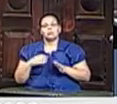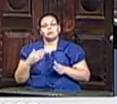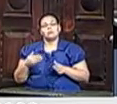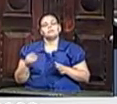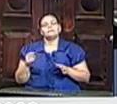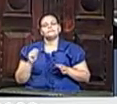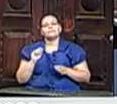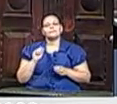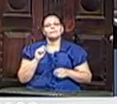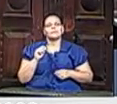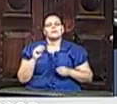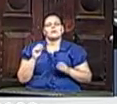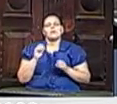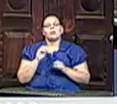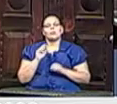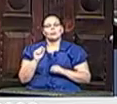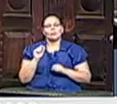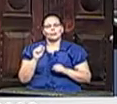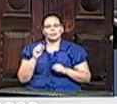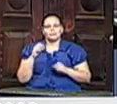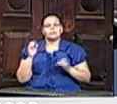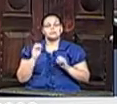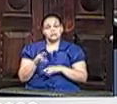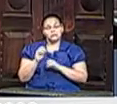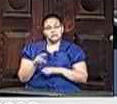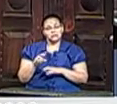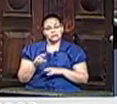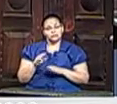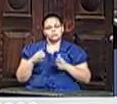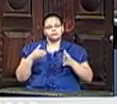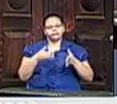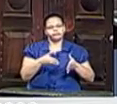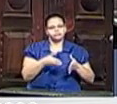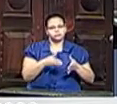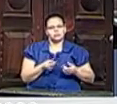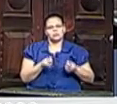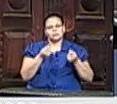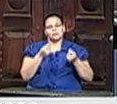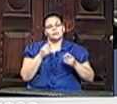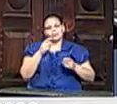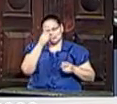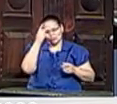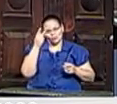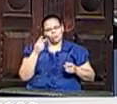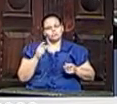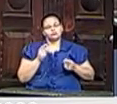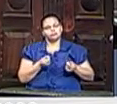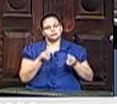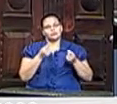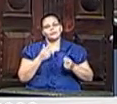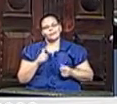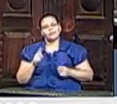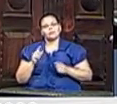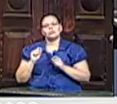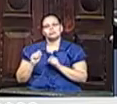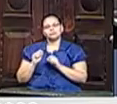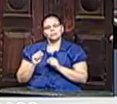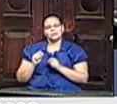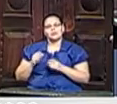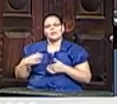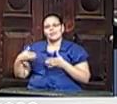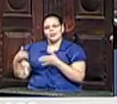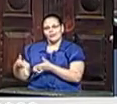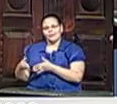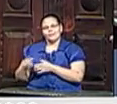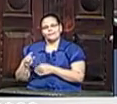concluir. A melhor escolarização possível para os filhos das elites. Em outro ramo, para garantir apenas o possível, um conteúdo